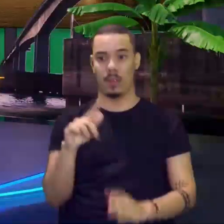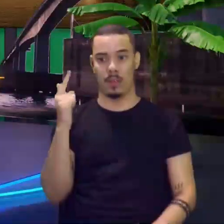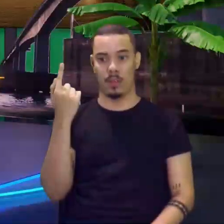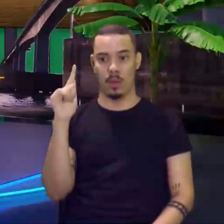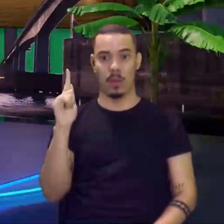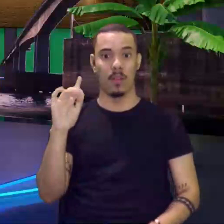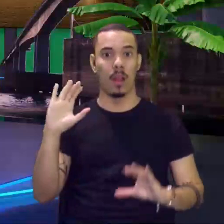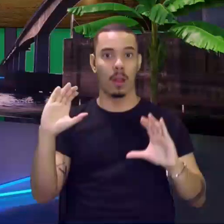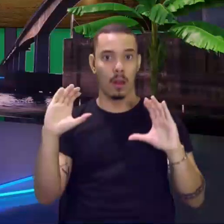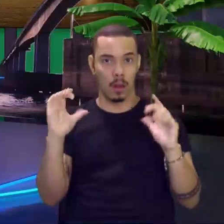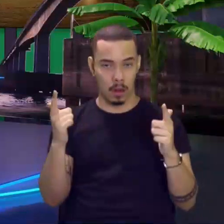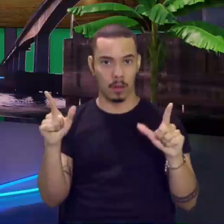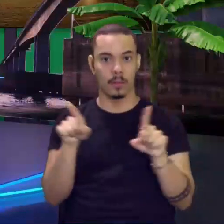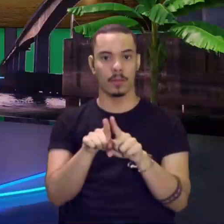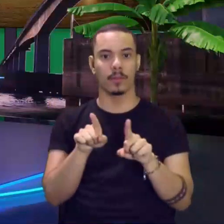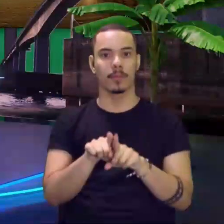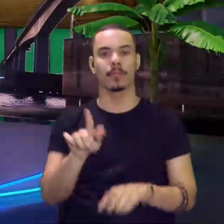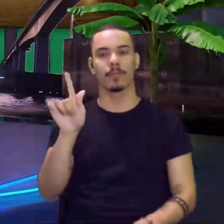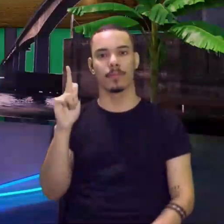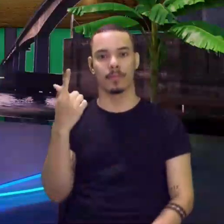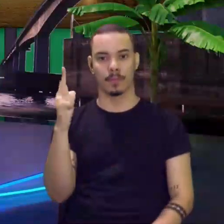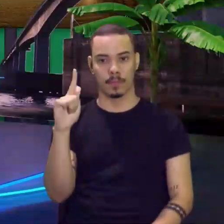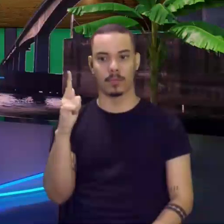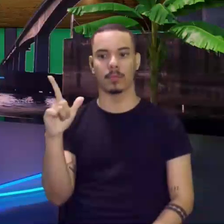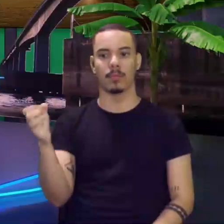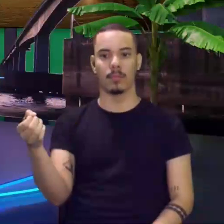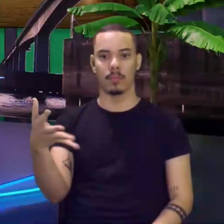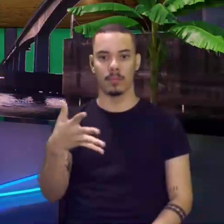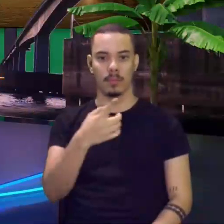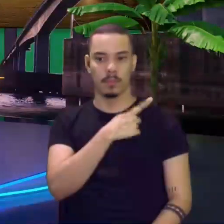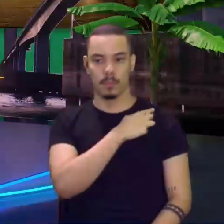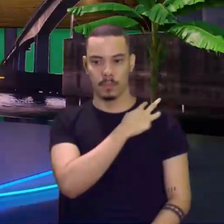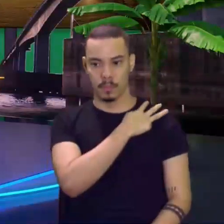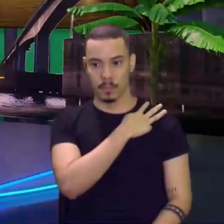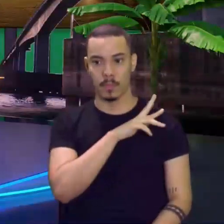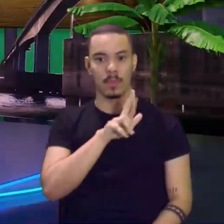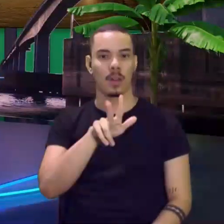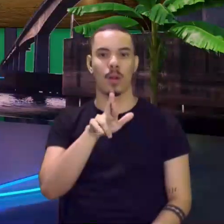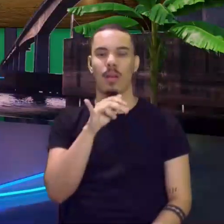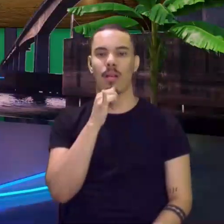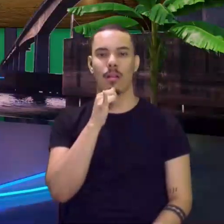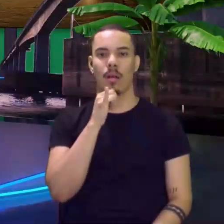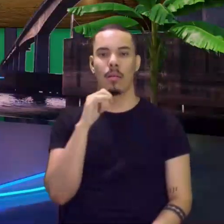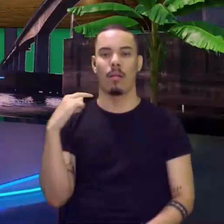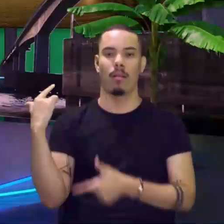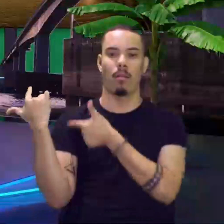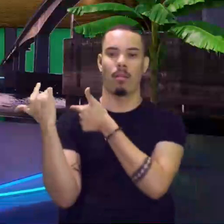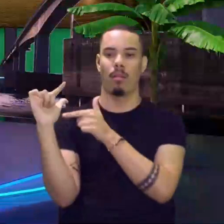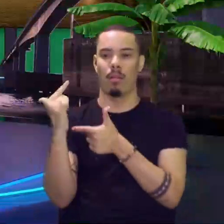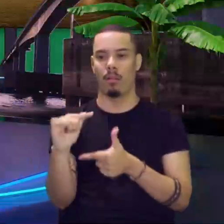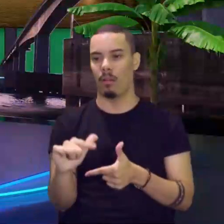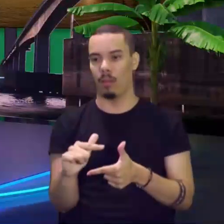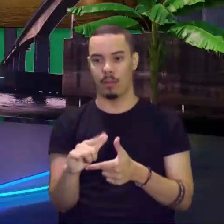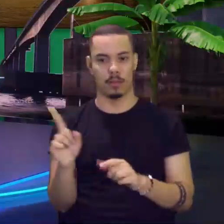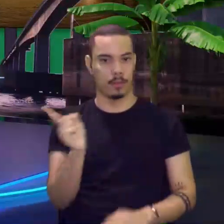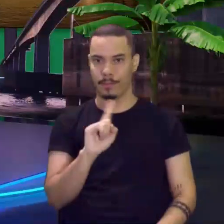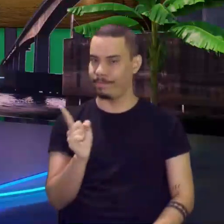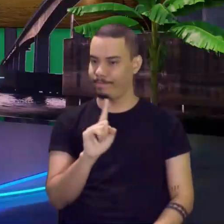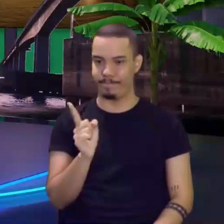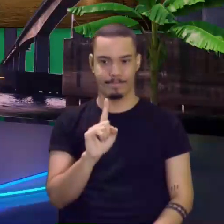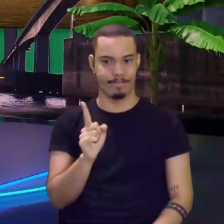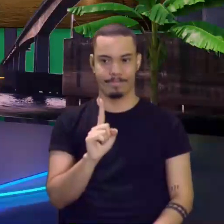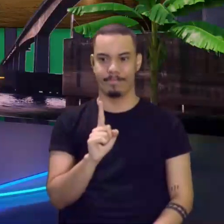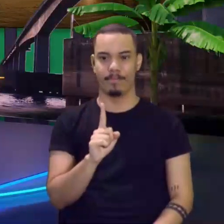claro, nessa geografia, nesse novo ensino médio, não é mais aquela geografia tradicional que seu avô conheceu,